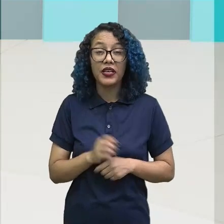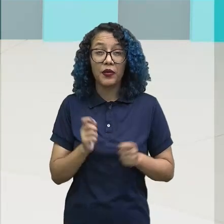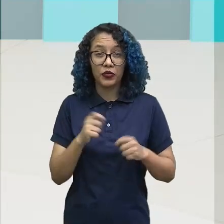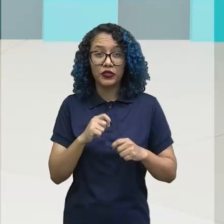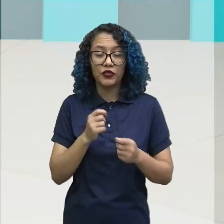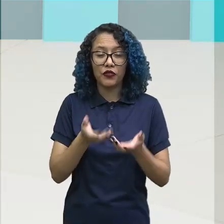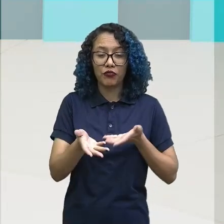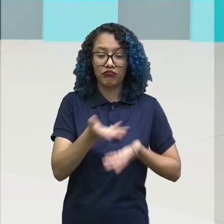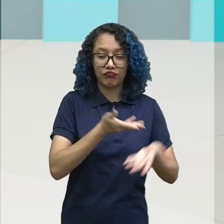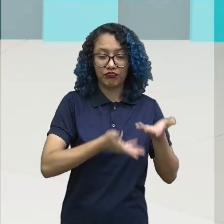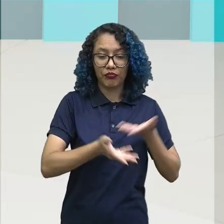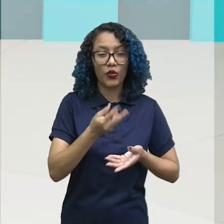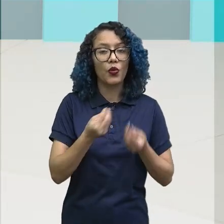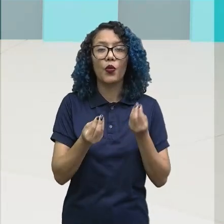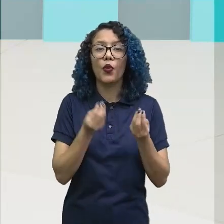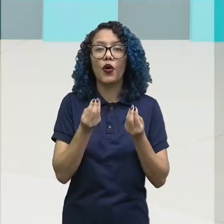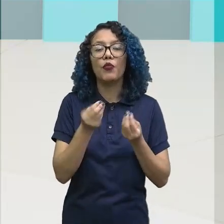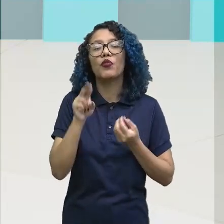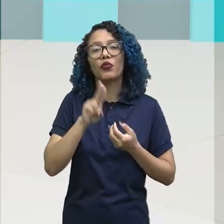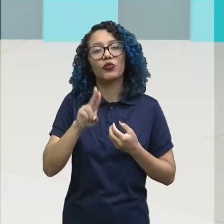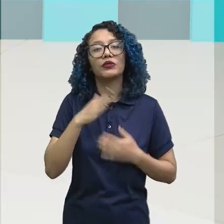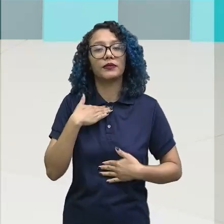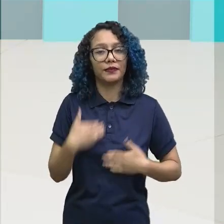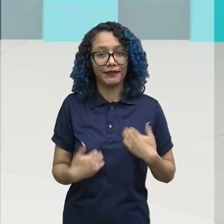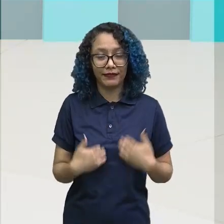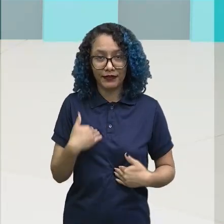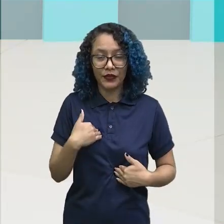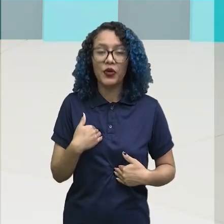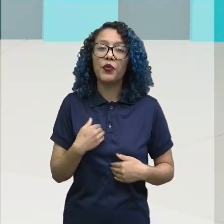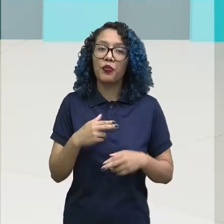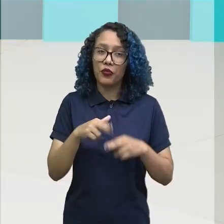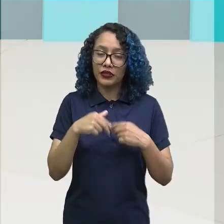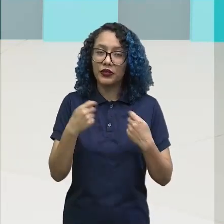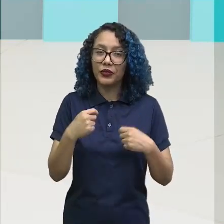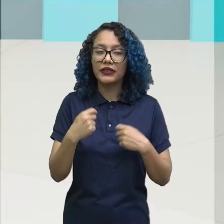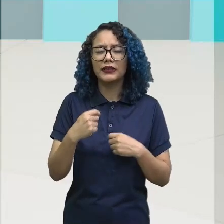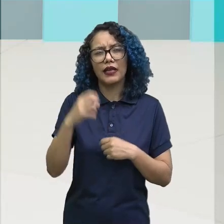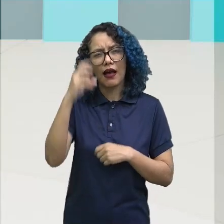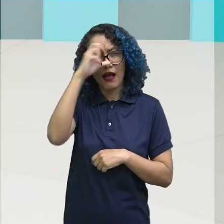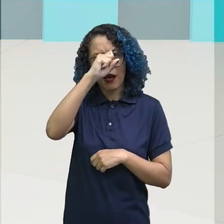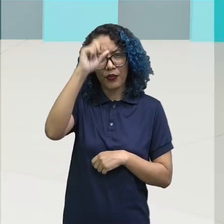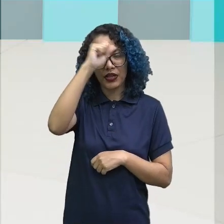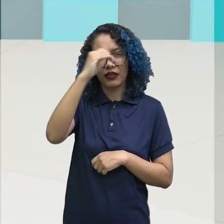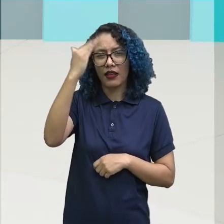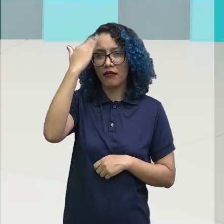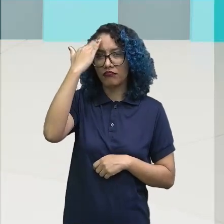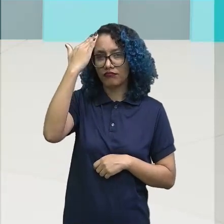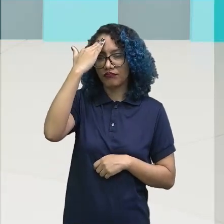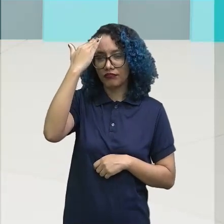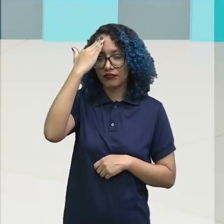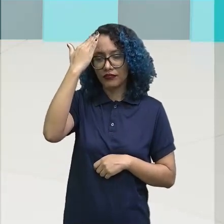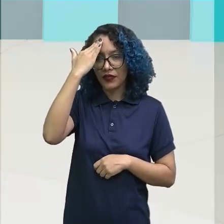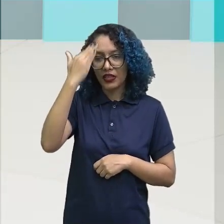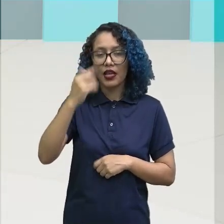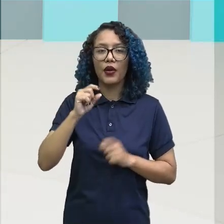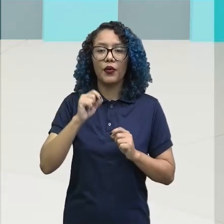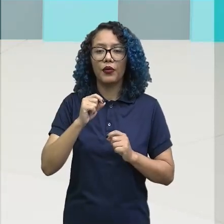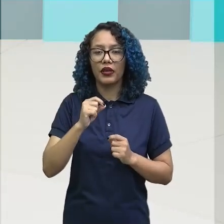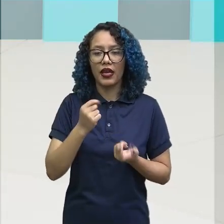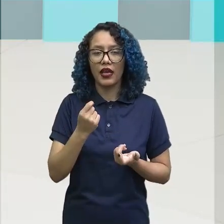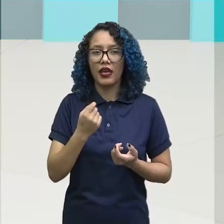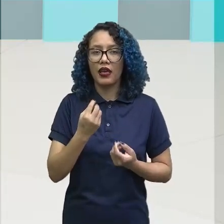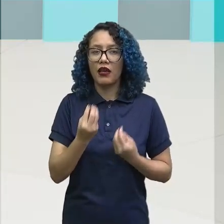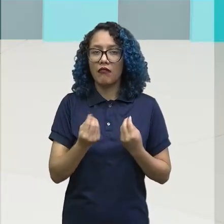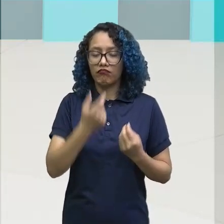corpo. Então, a gente precisa começar a se apropriar, entender o que eu sou, como